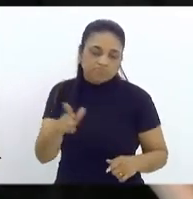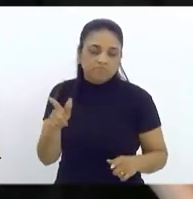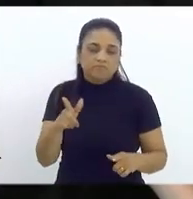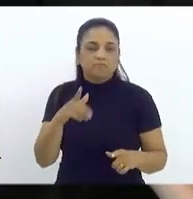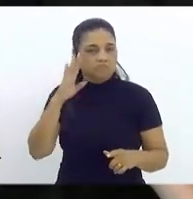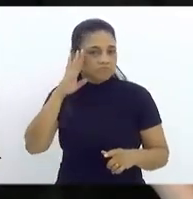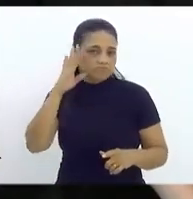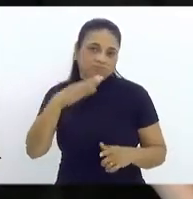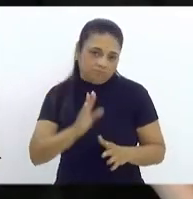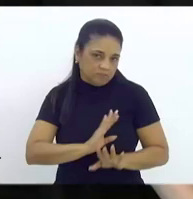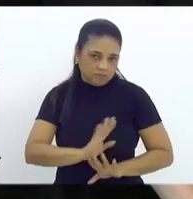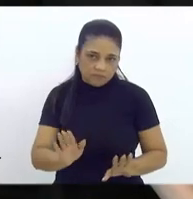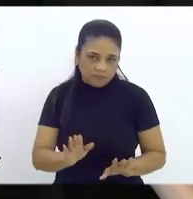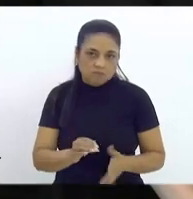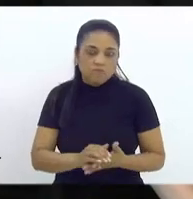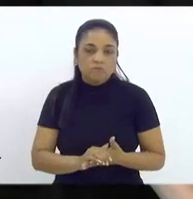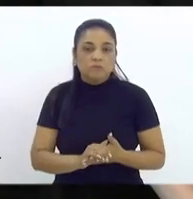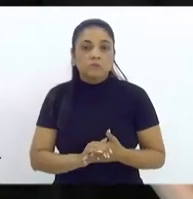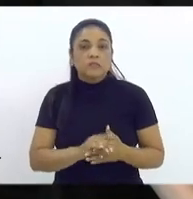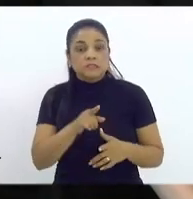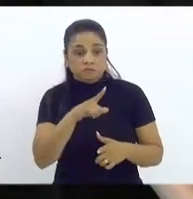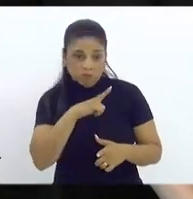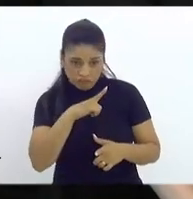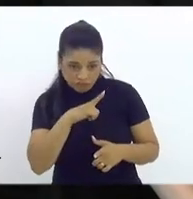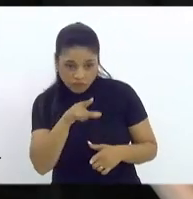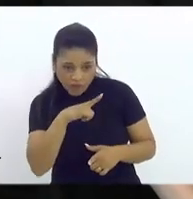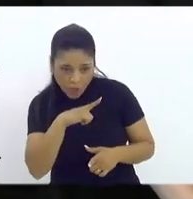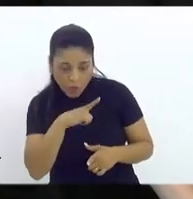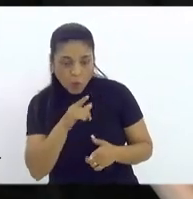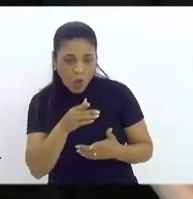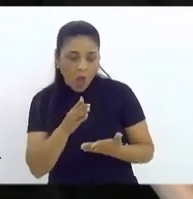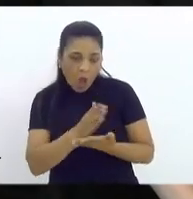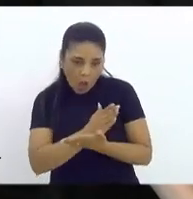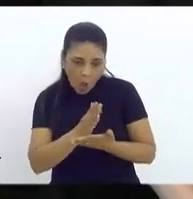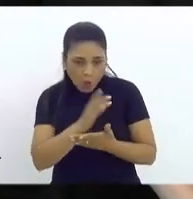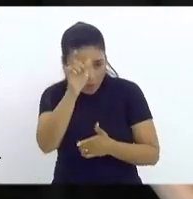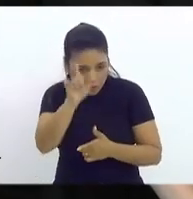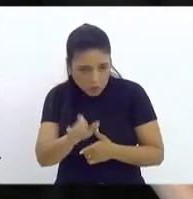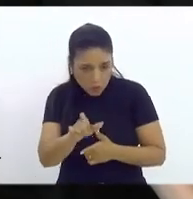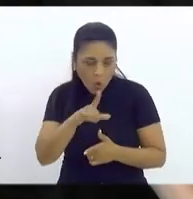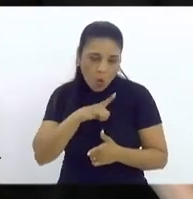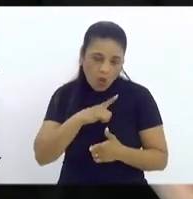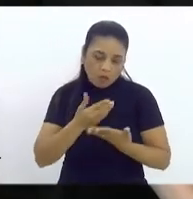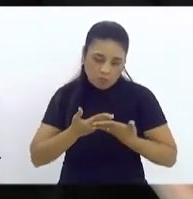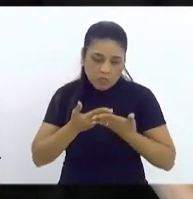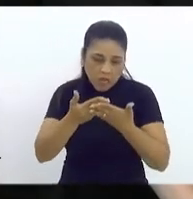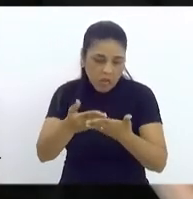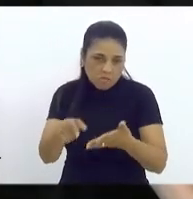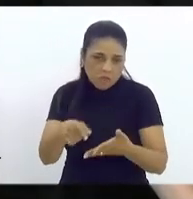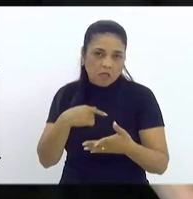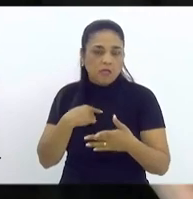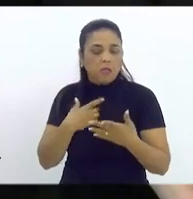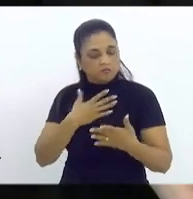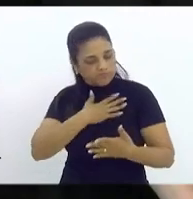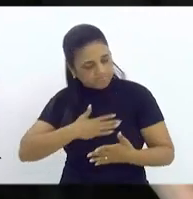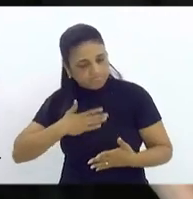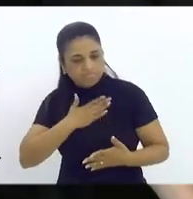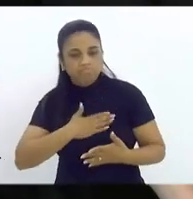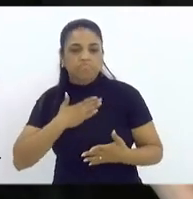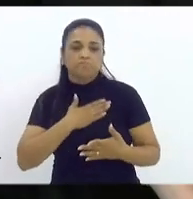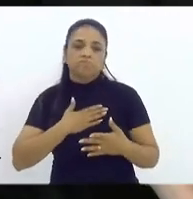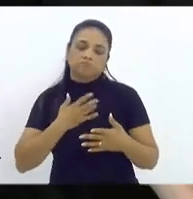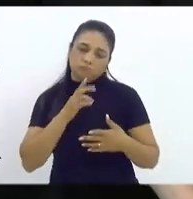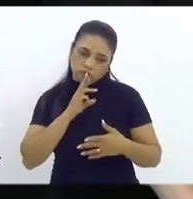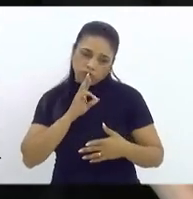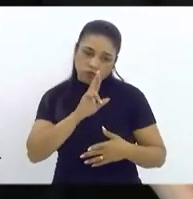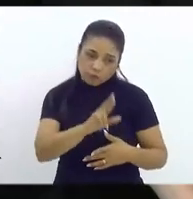prioridade. Então, se eu tiver algum caso específico, é só encaminhar, que eu não teria o prazer de retornar os